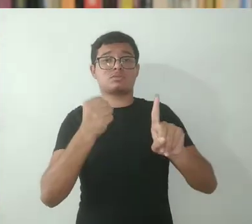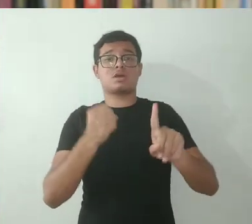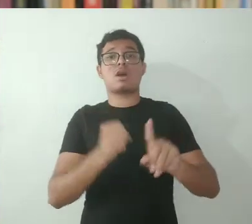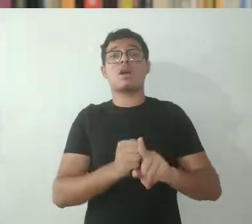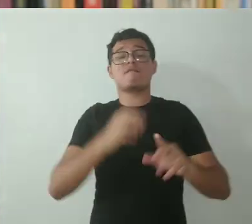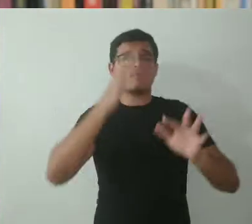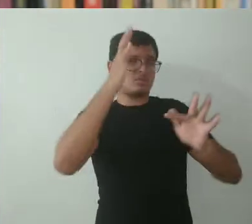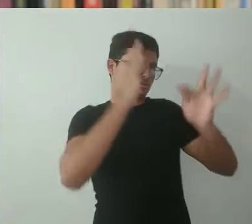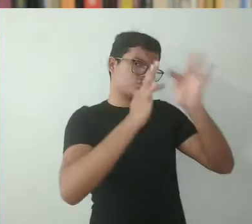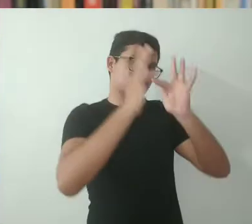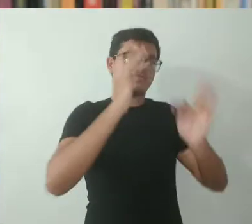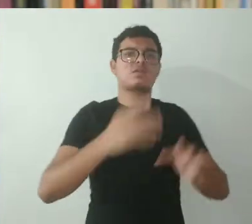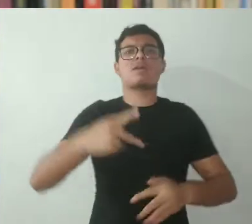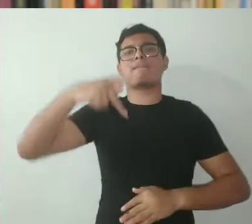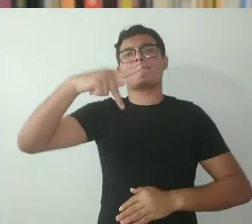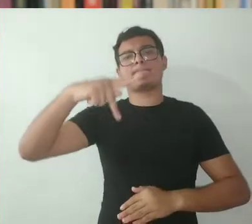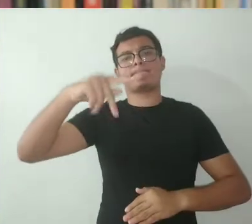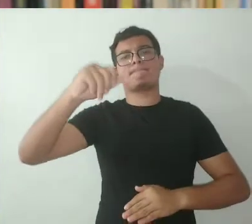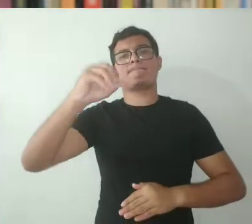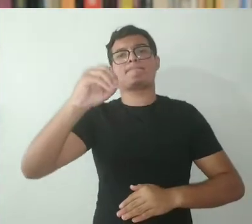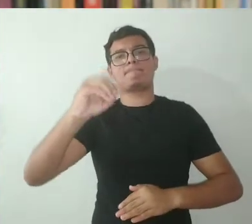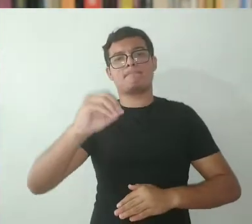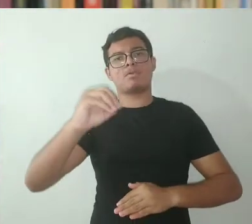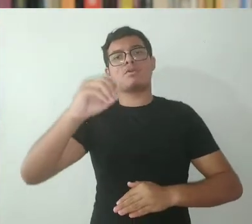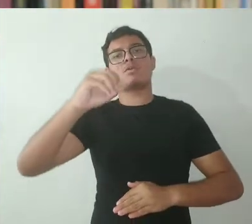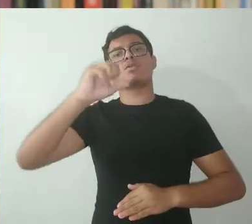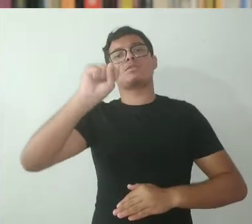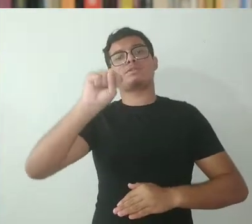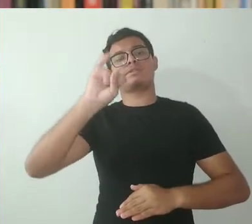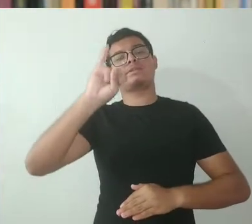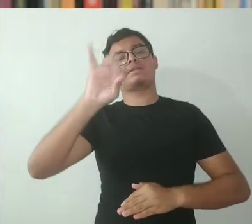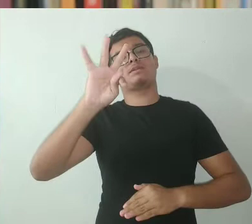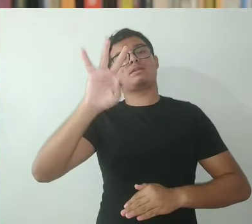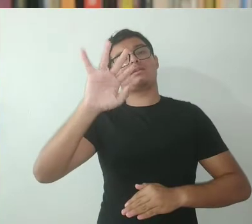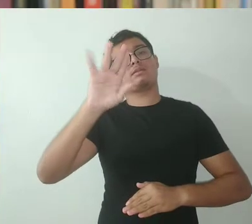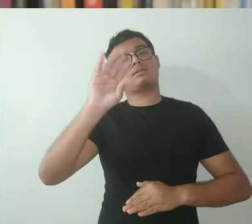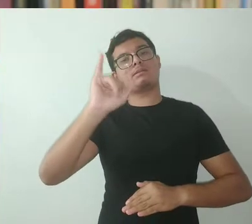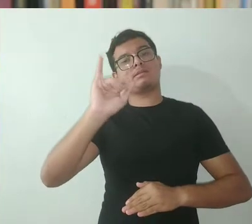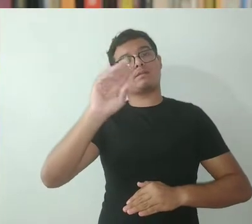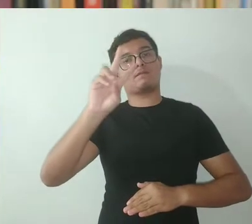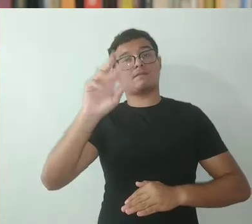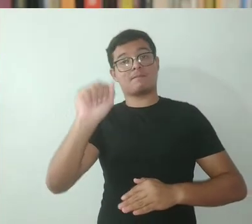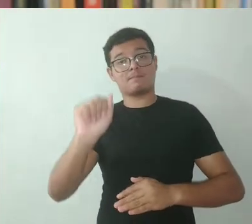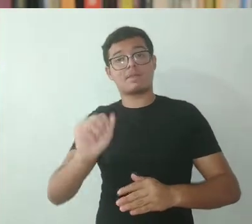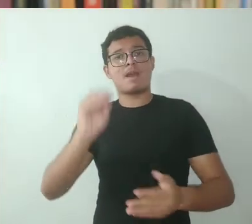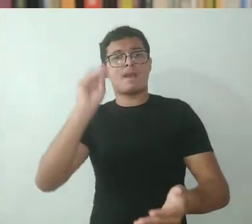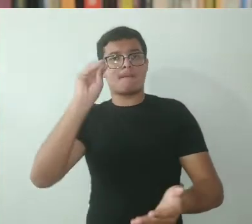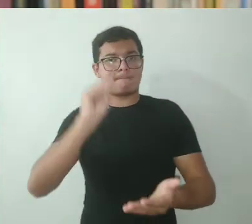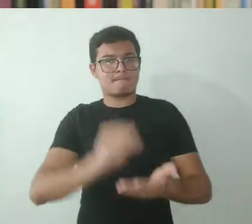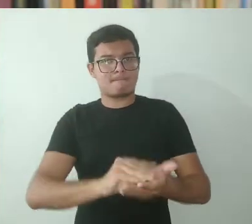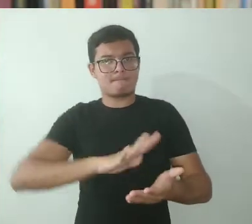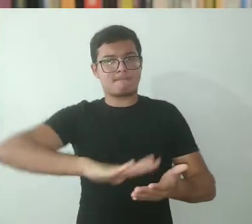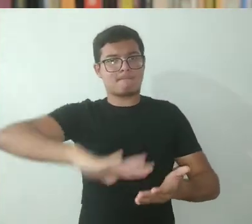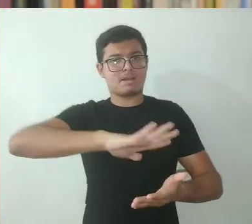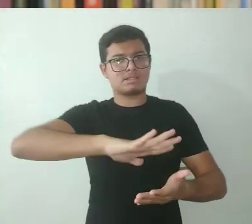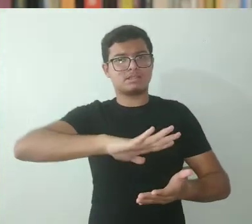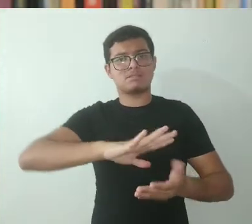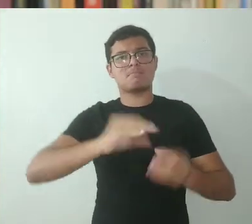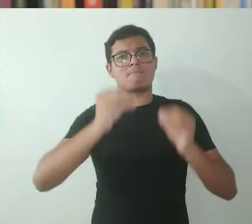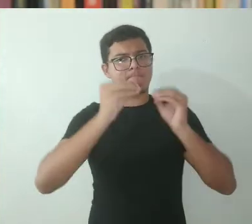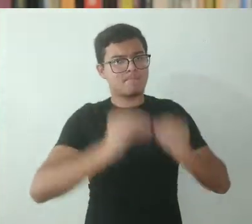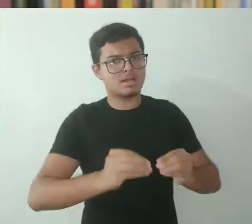uma filosofia que era embasada no conhecimento científico. E o conhecimento